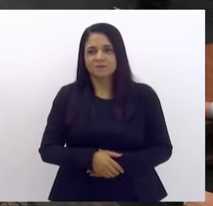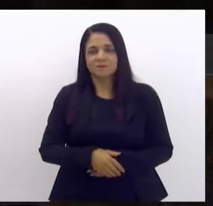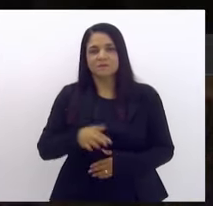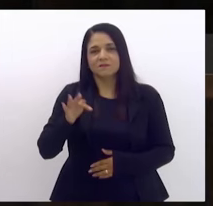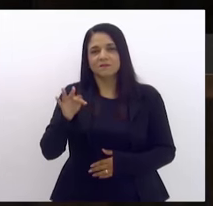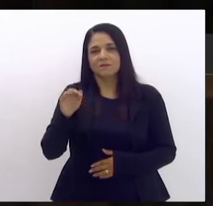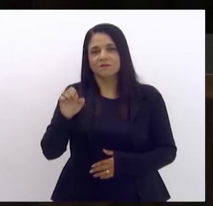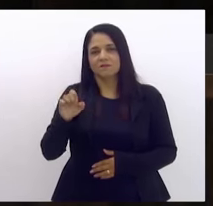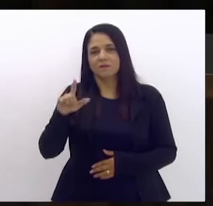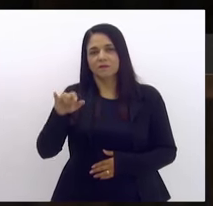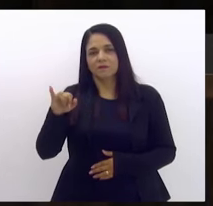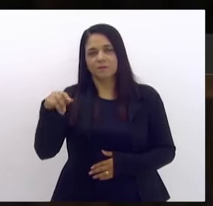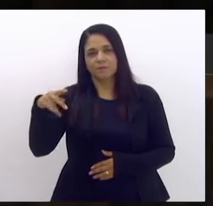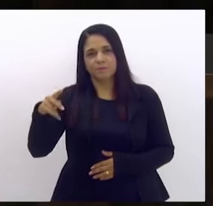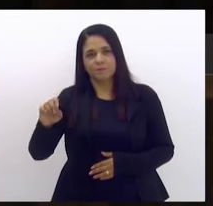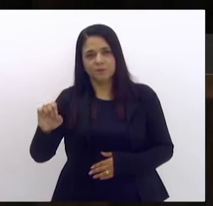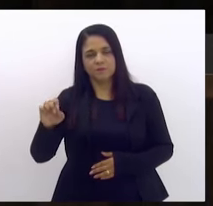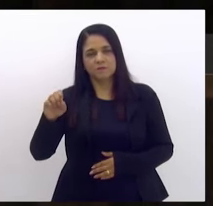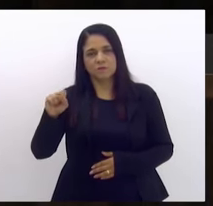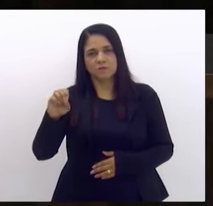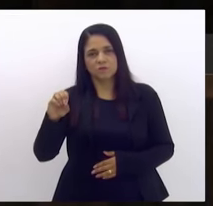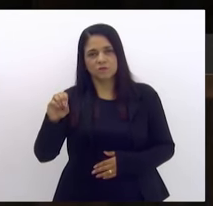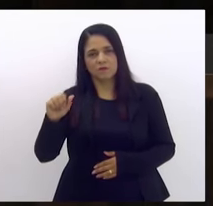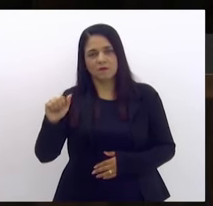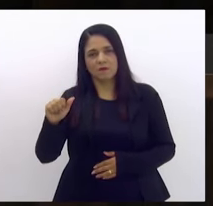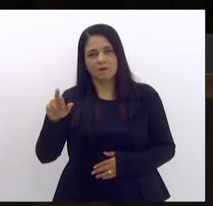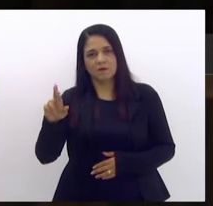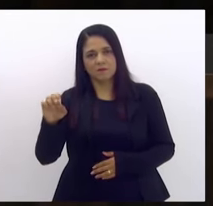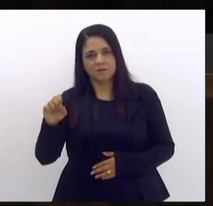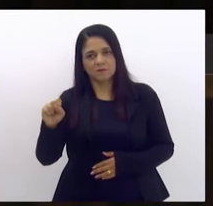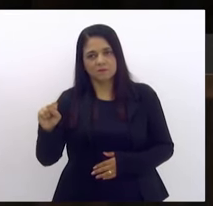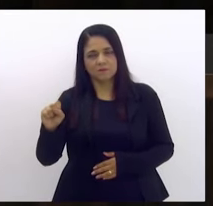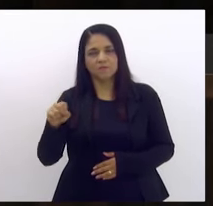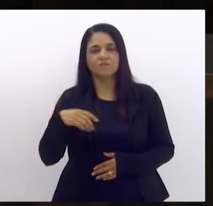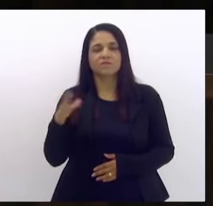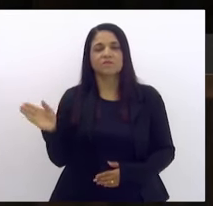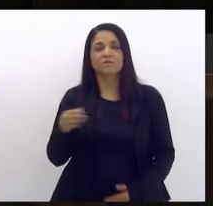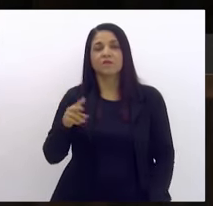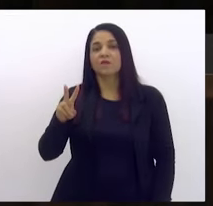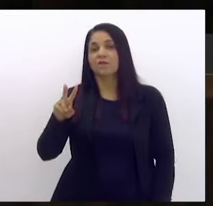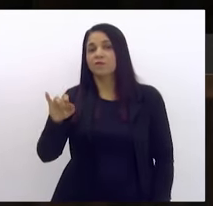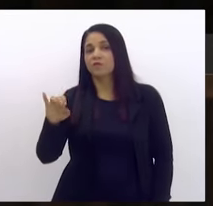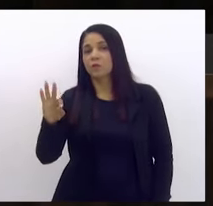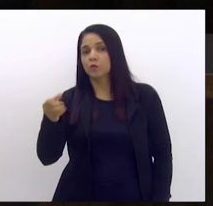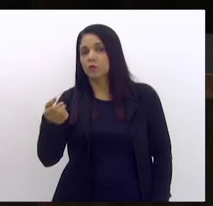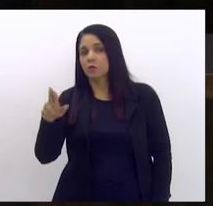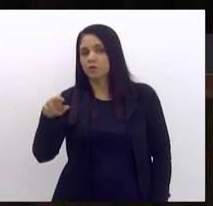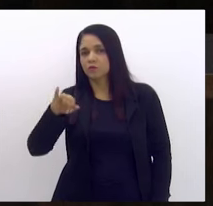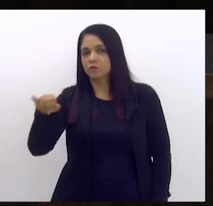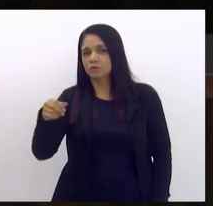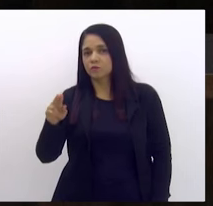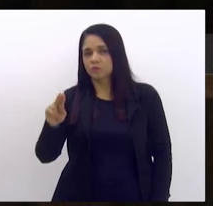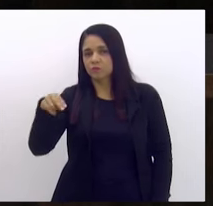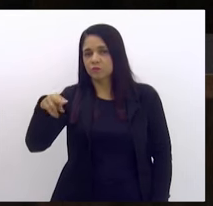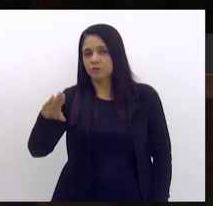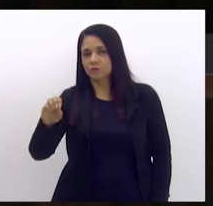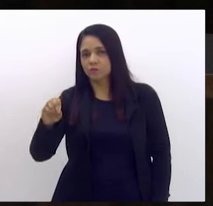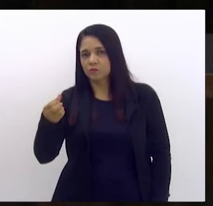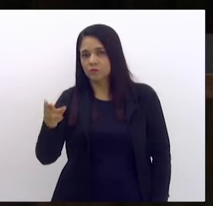Felipe Soares, nosso nobre deputado Felipe Soares, Vitor Júnior,